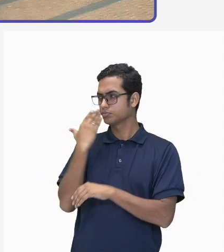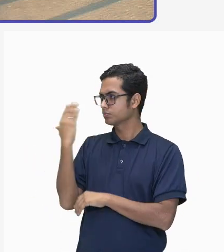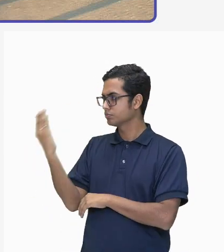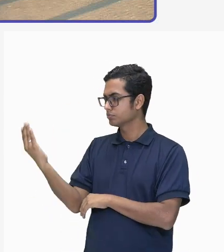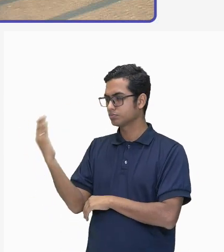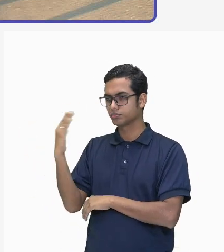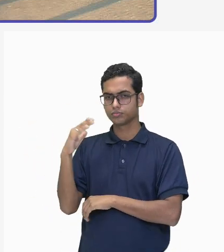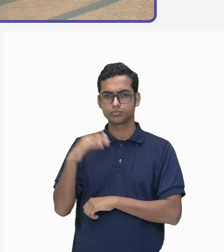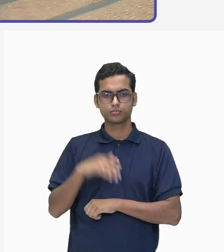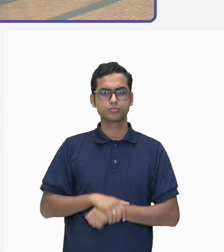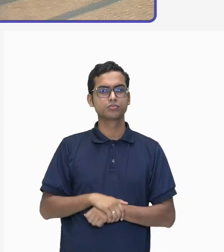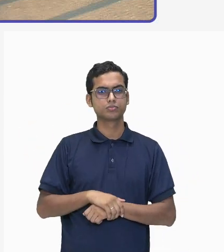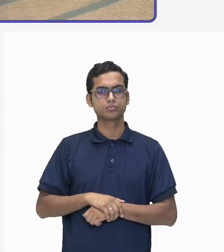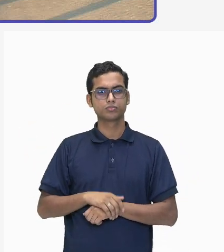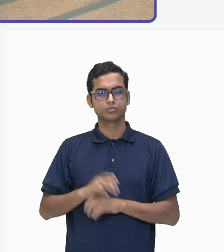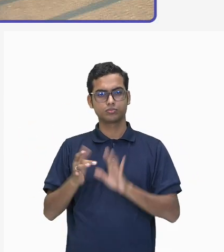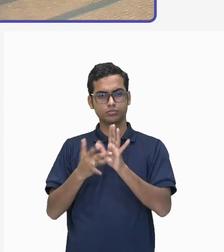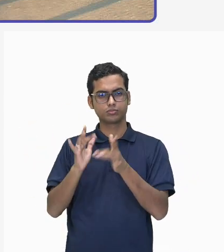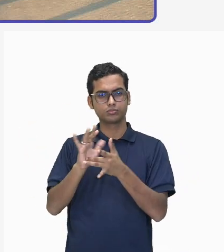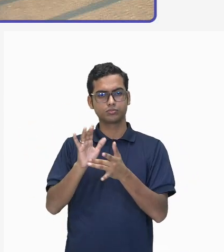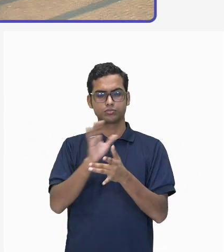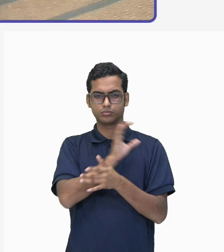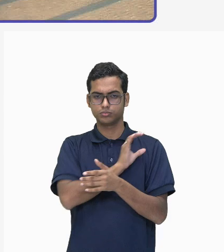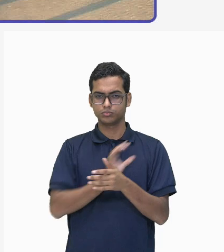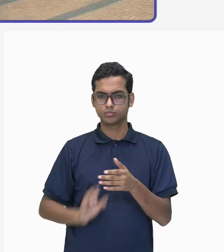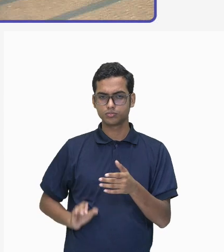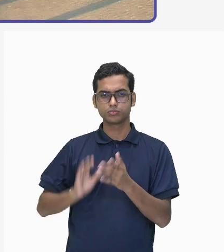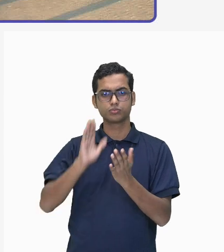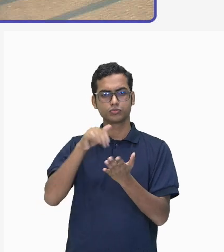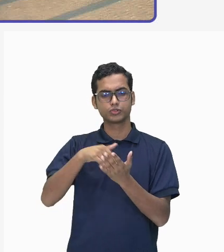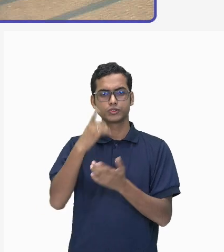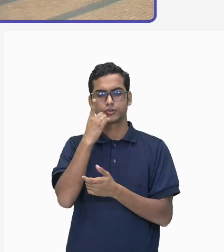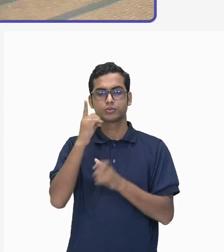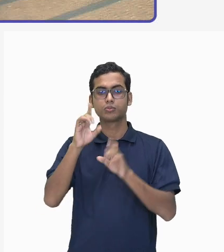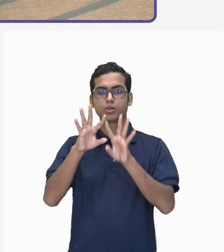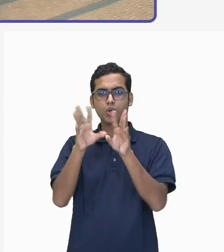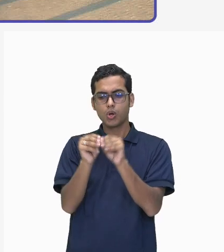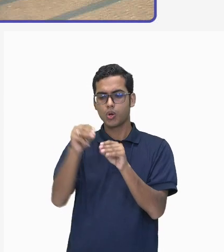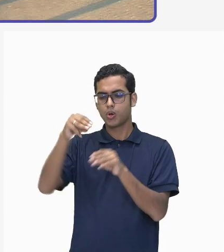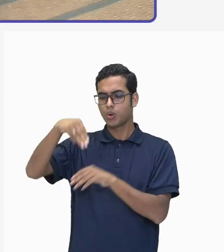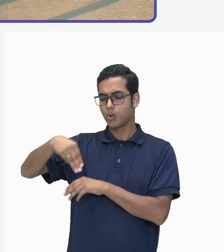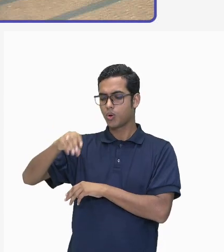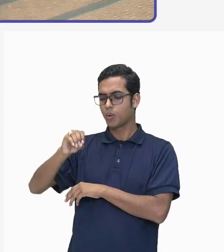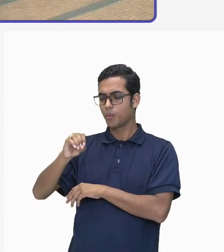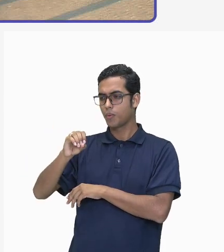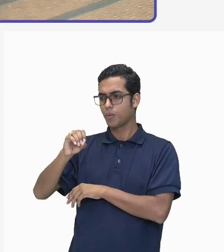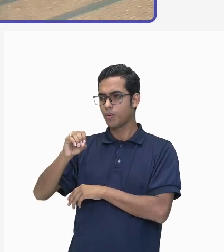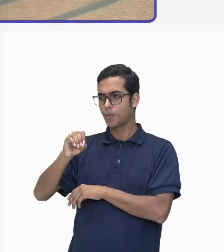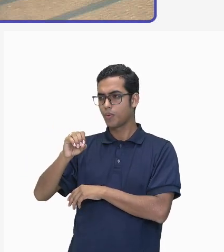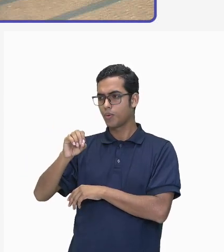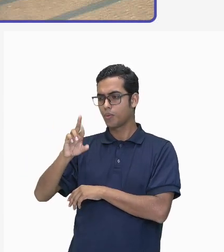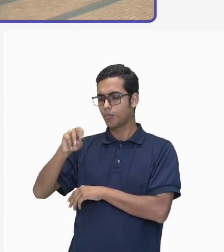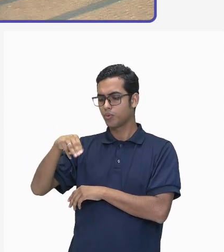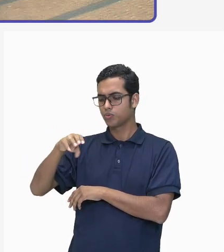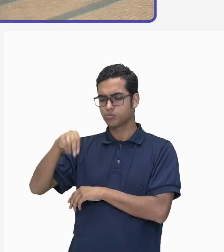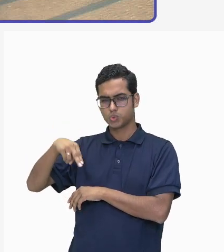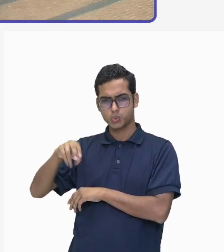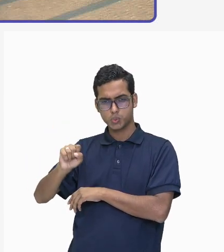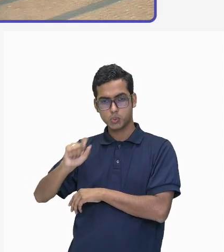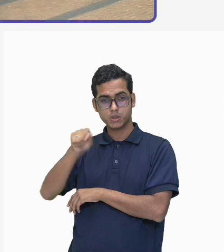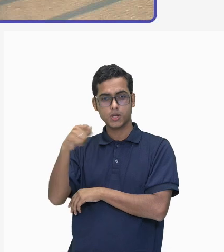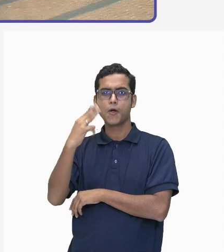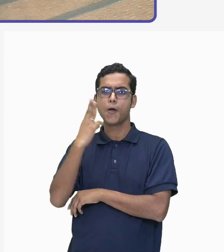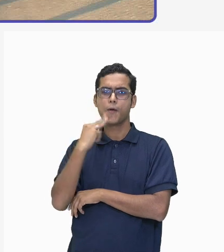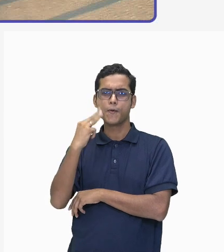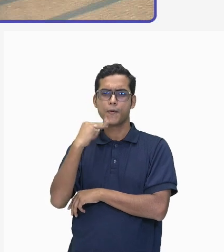que convencionalmente nós chamamos de Mormons, né? Como está na próxima cartela, ela foi fundada, é